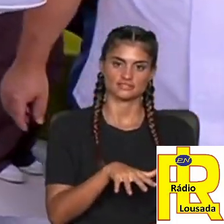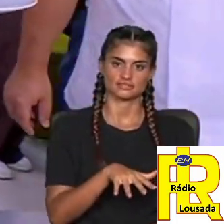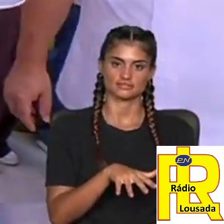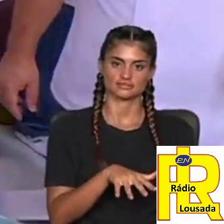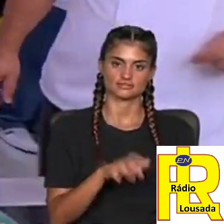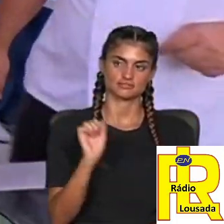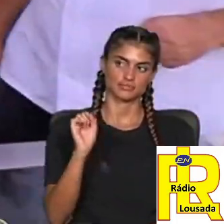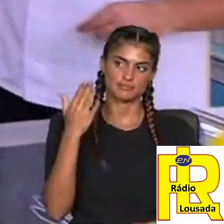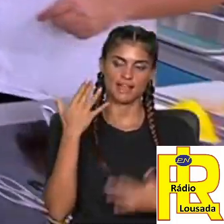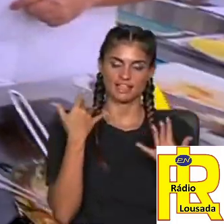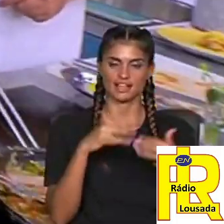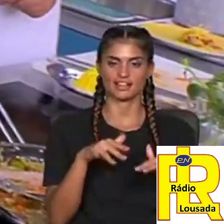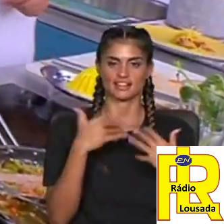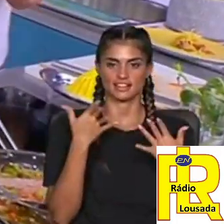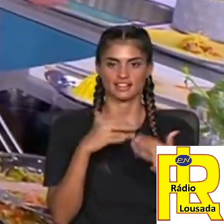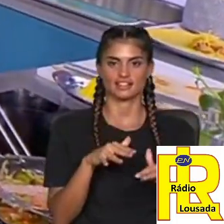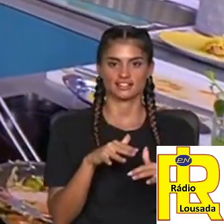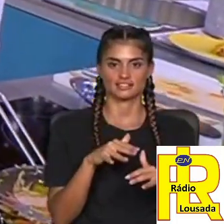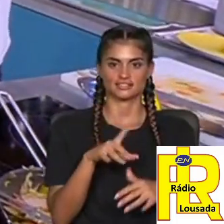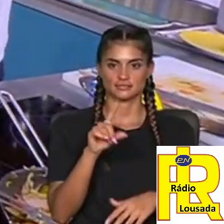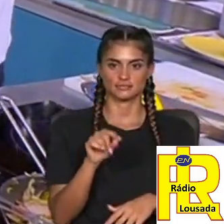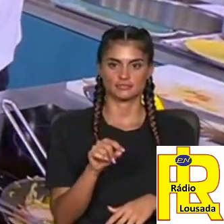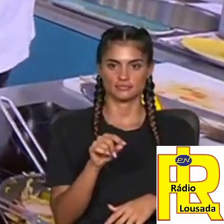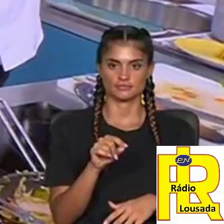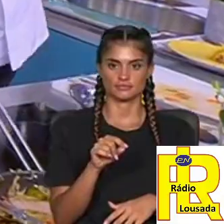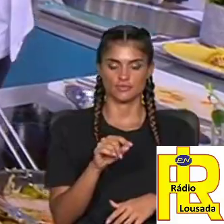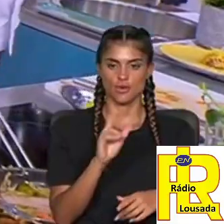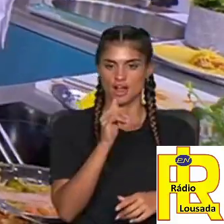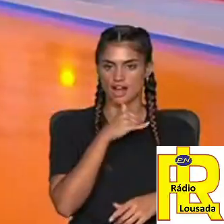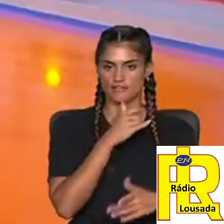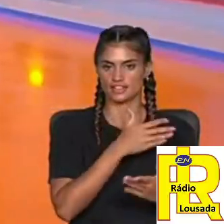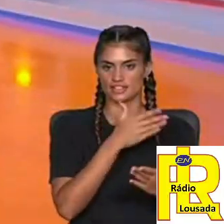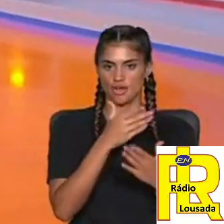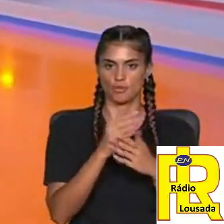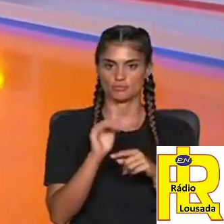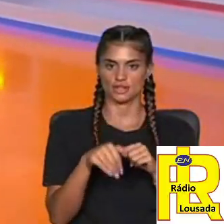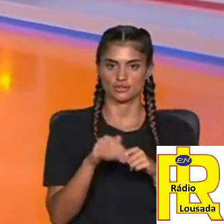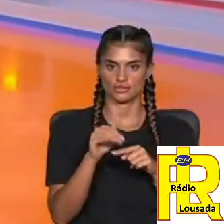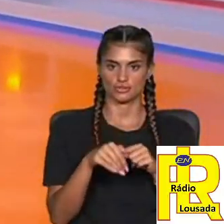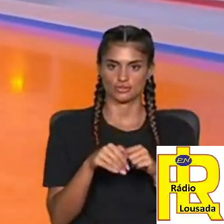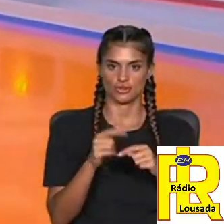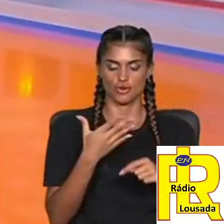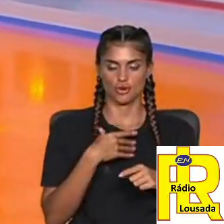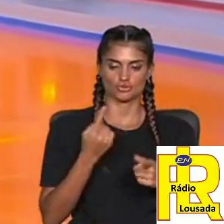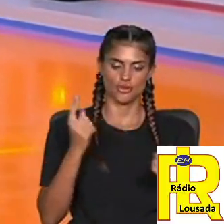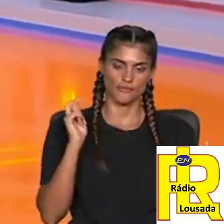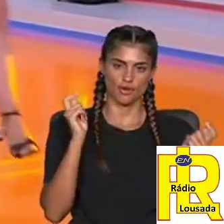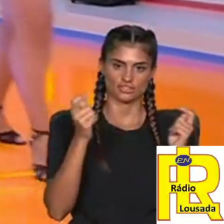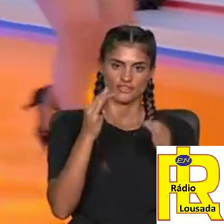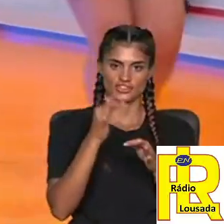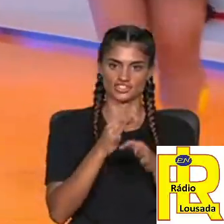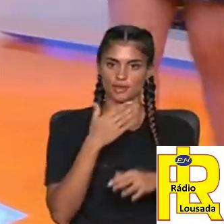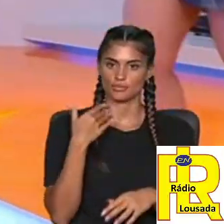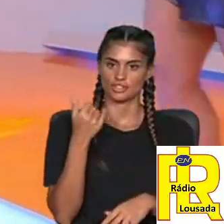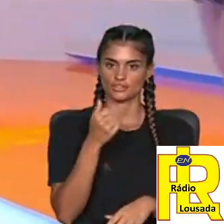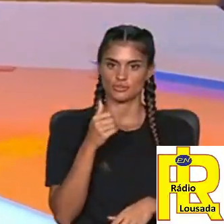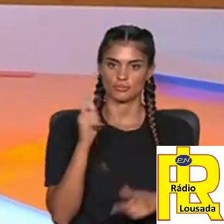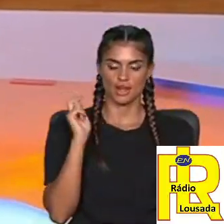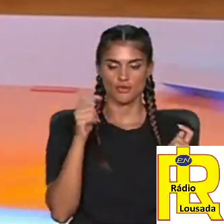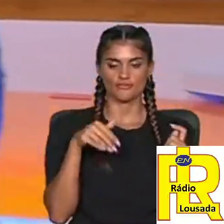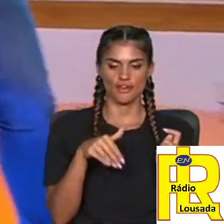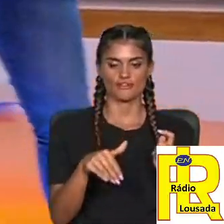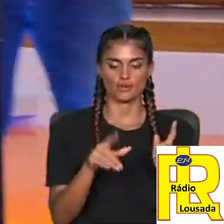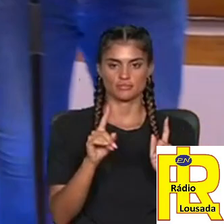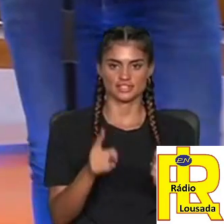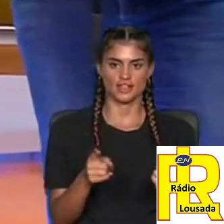a alegria, do Algarve até ao Minho. Ora, mira, mira, mira, eu gosto de aqui mirar. A festa está bonita, o baile vai